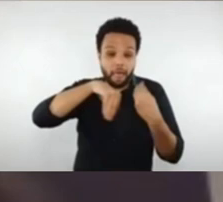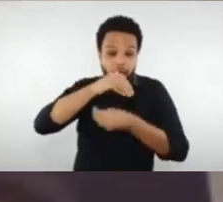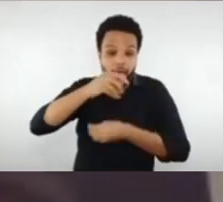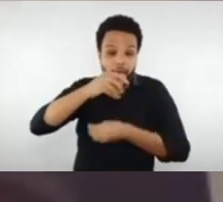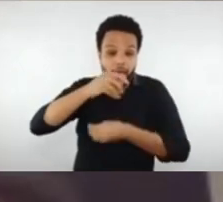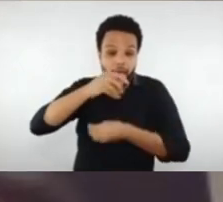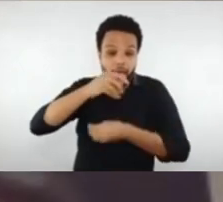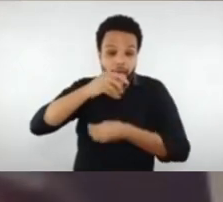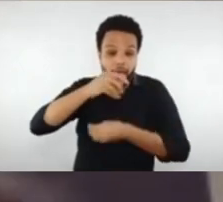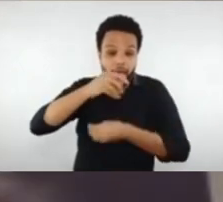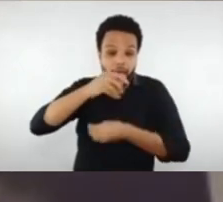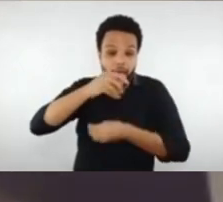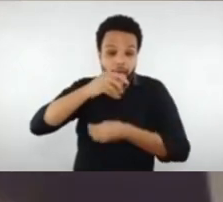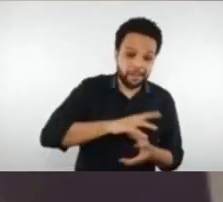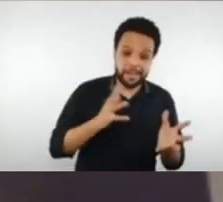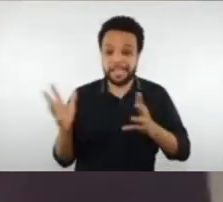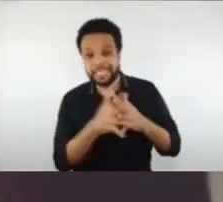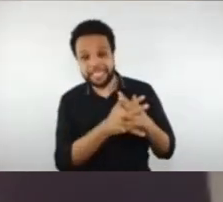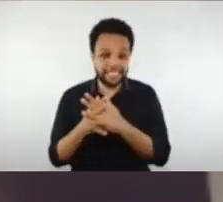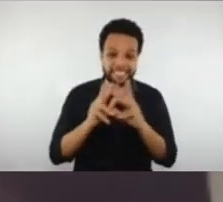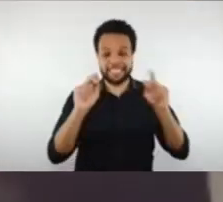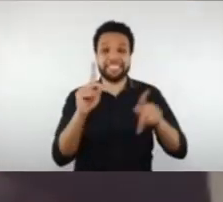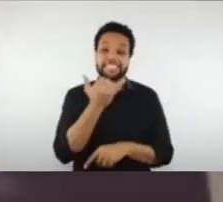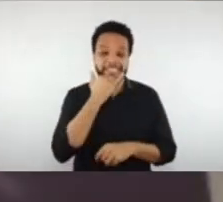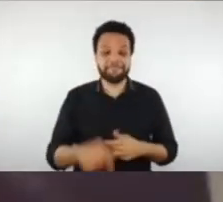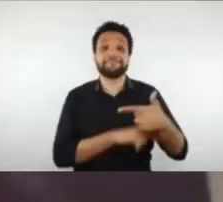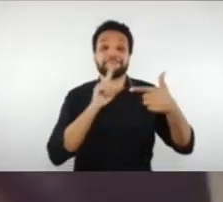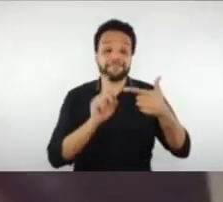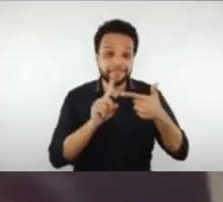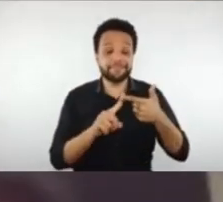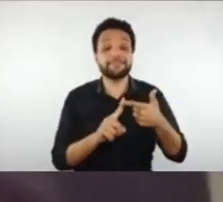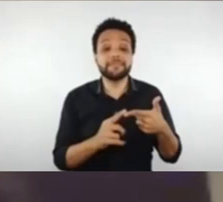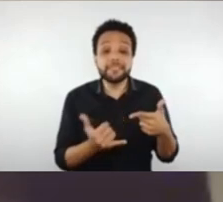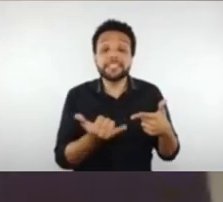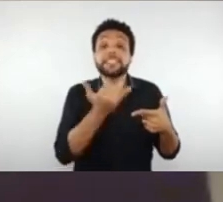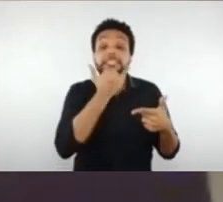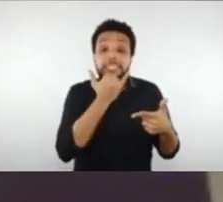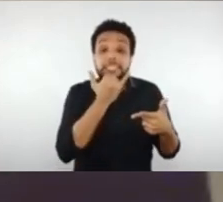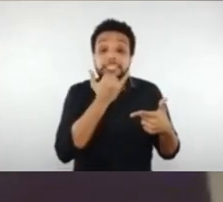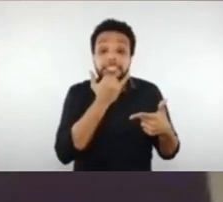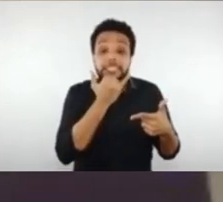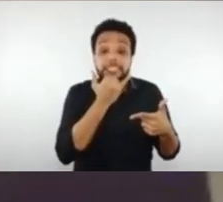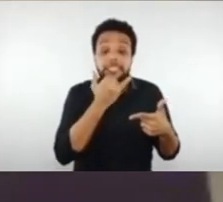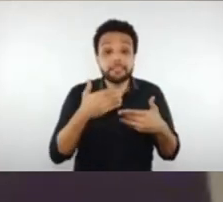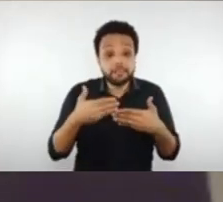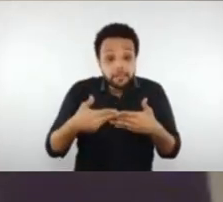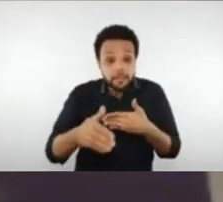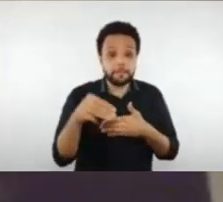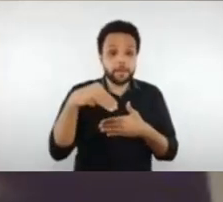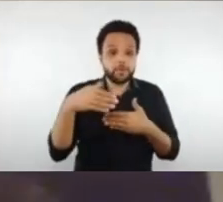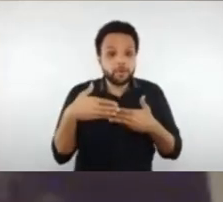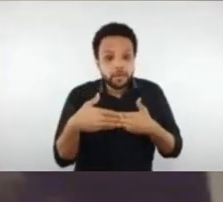pela audiência. A outra desculpa é que provavelmente, durante os próximos